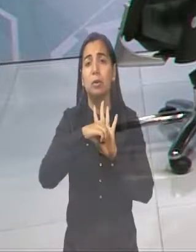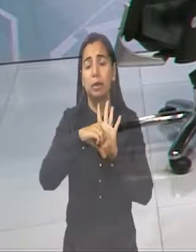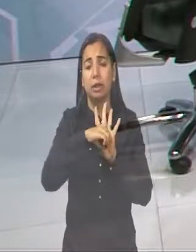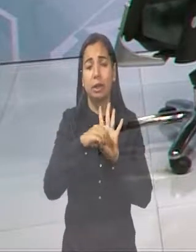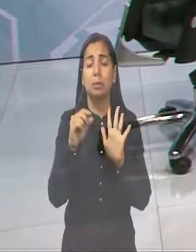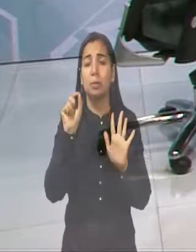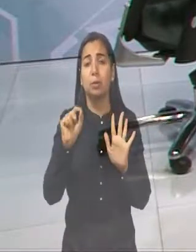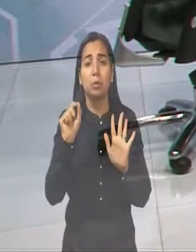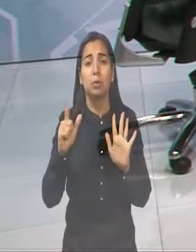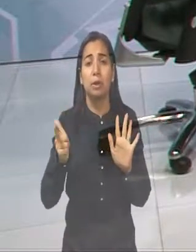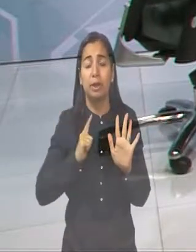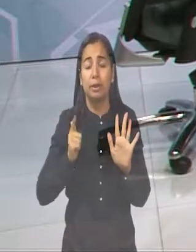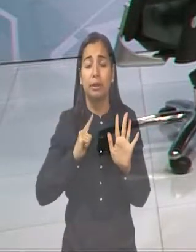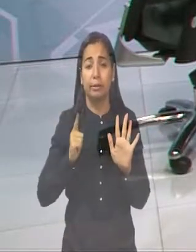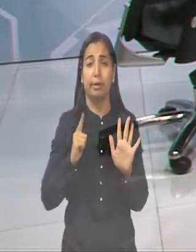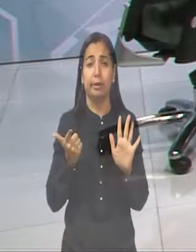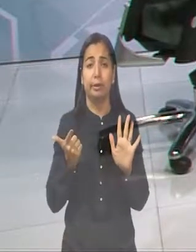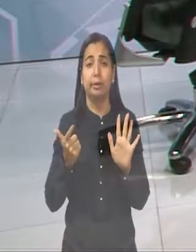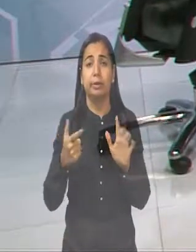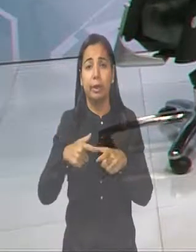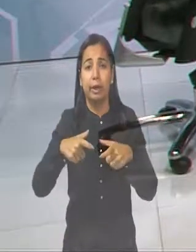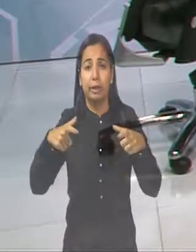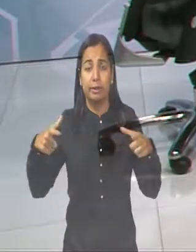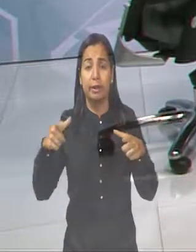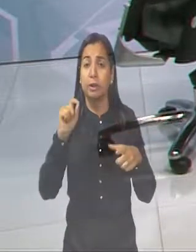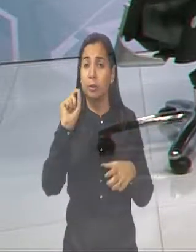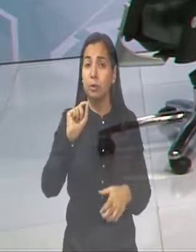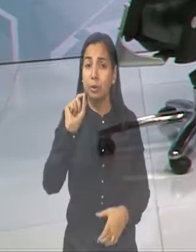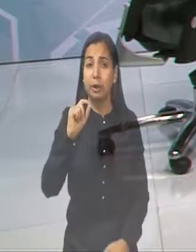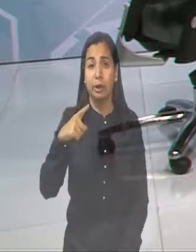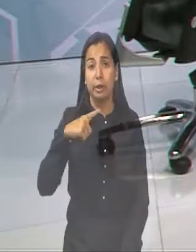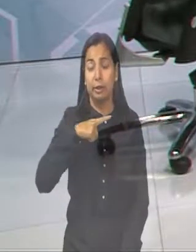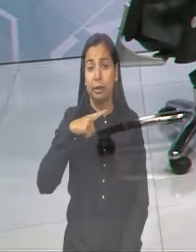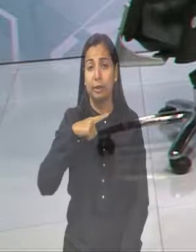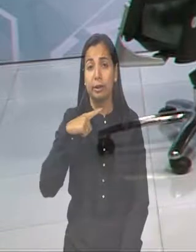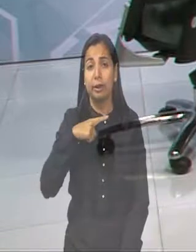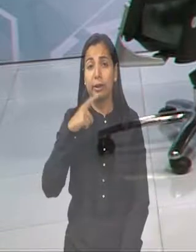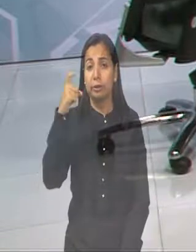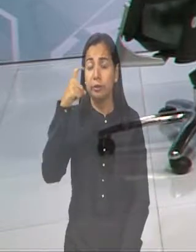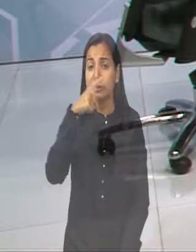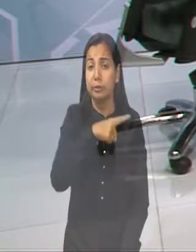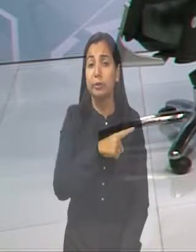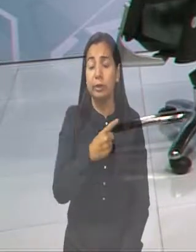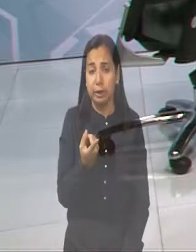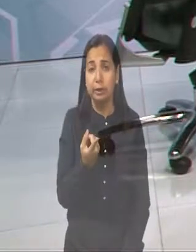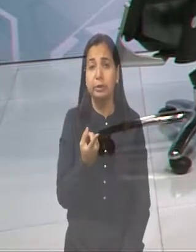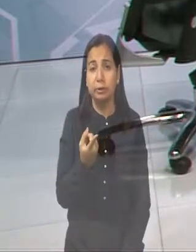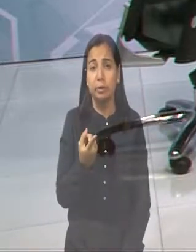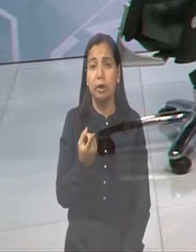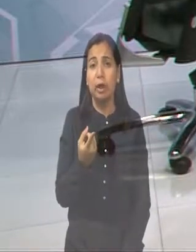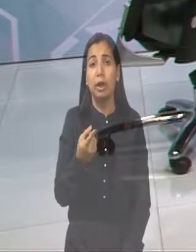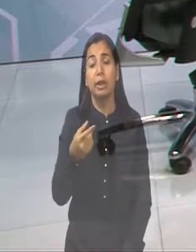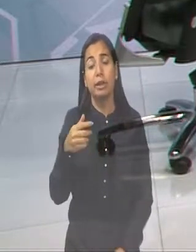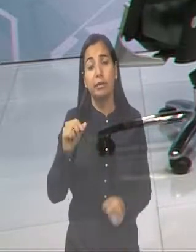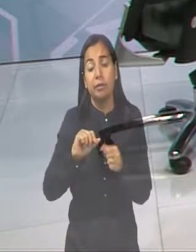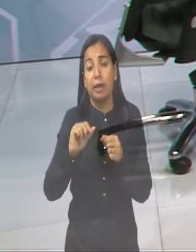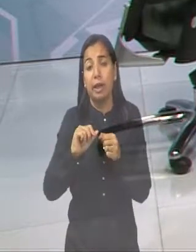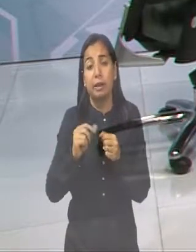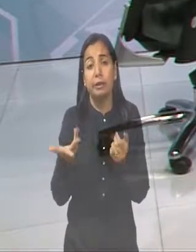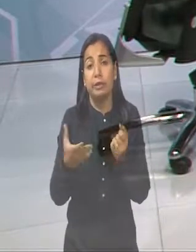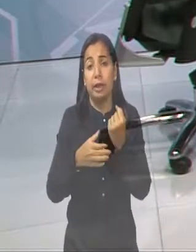o empoderamento do crime, que está levando certas correntes a quererem flexibilizar essas garantias, e o